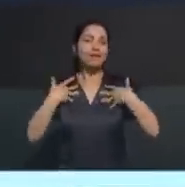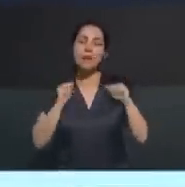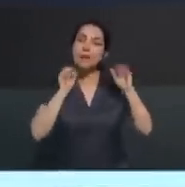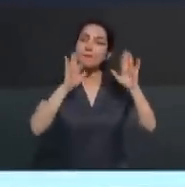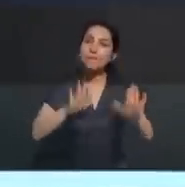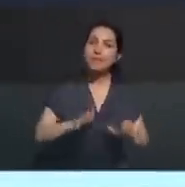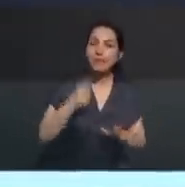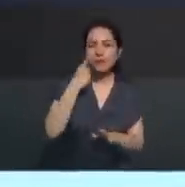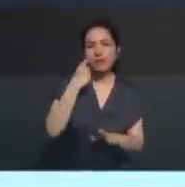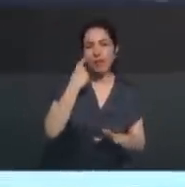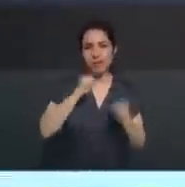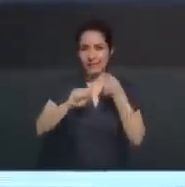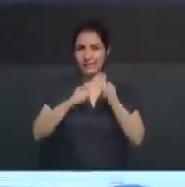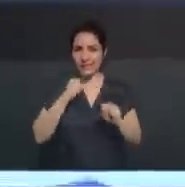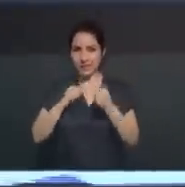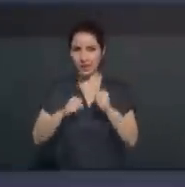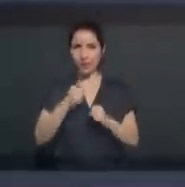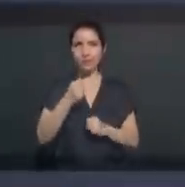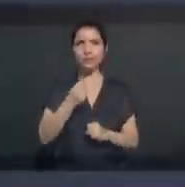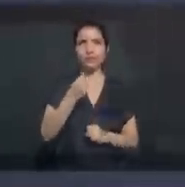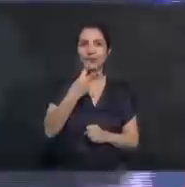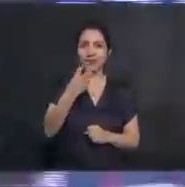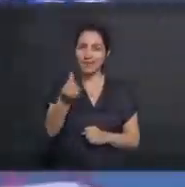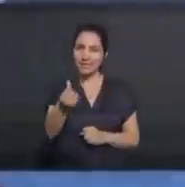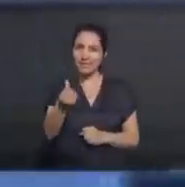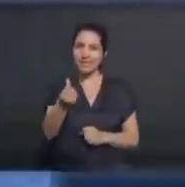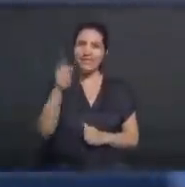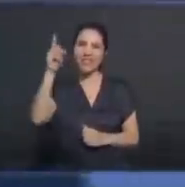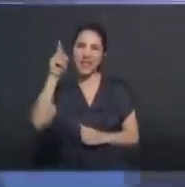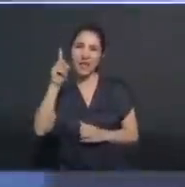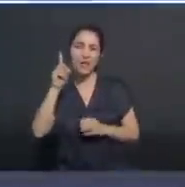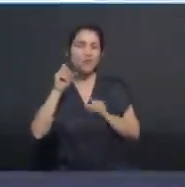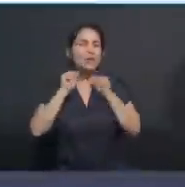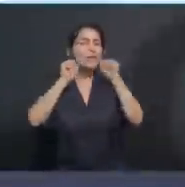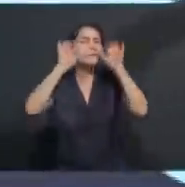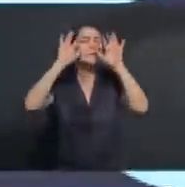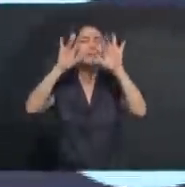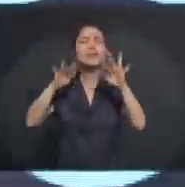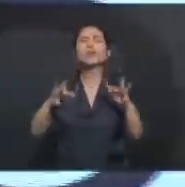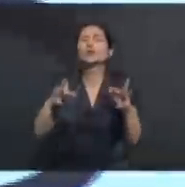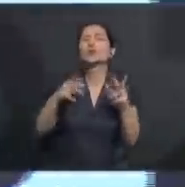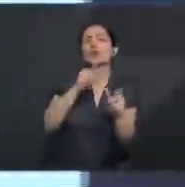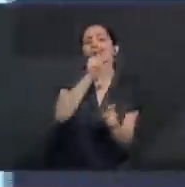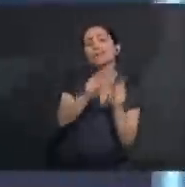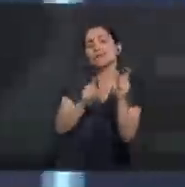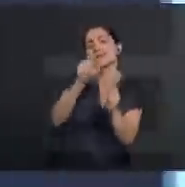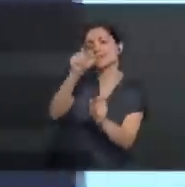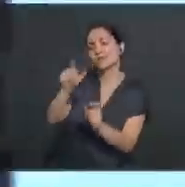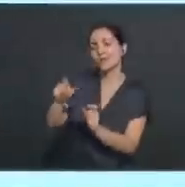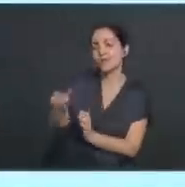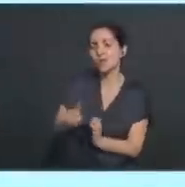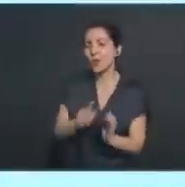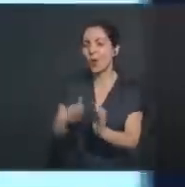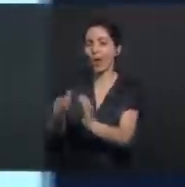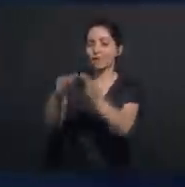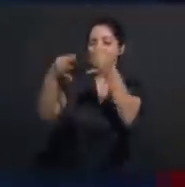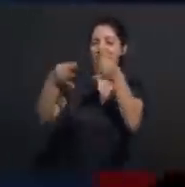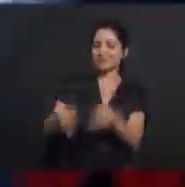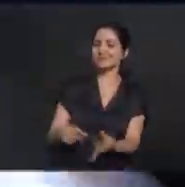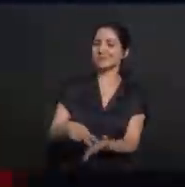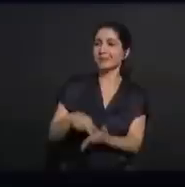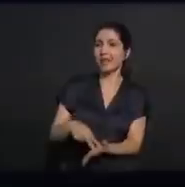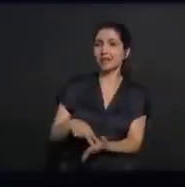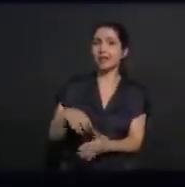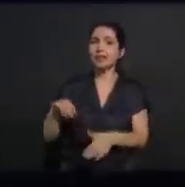86: não negará bem algum aos que andam na retidão. Ai, Deus, eu queria um